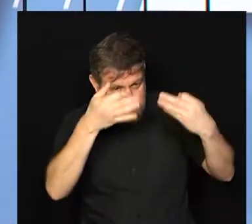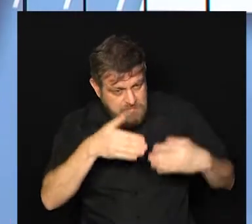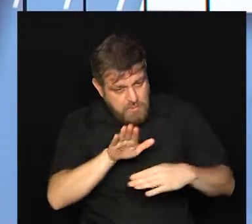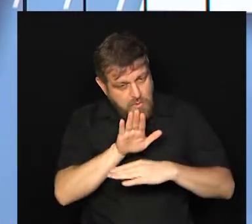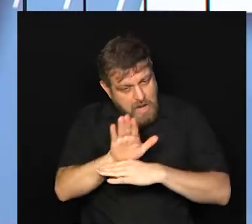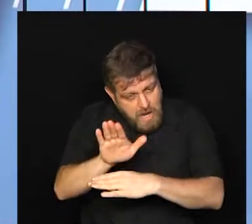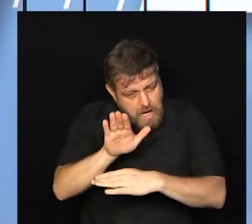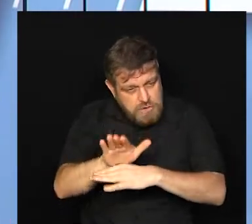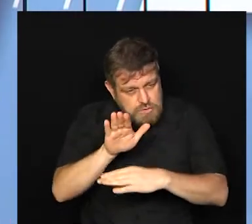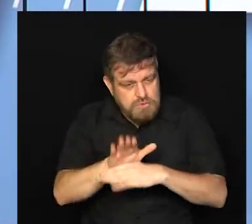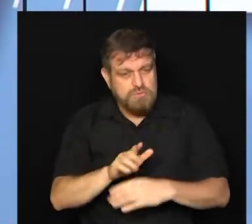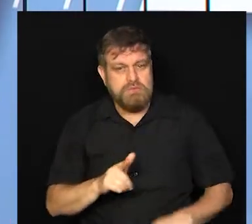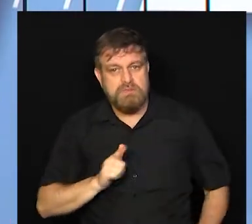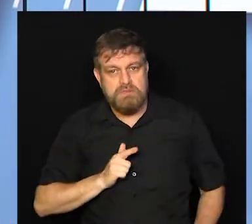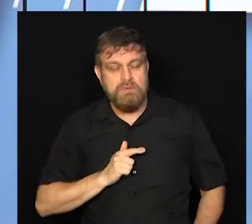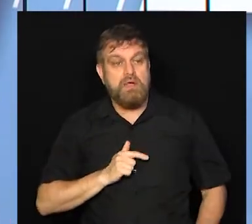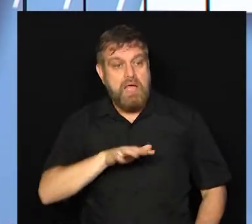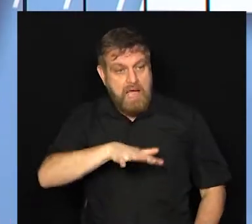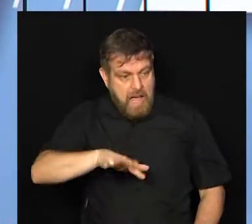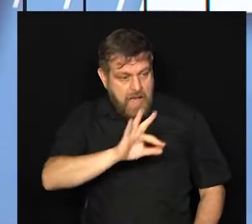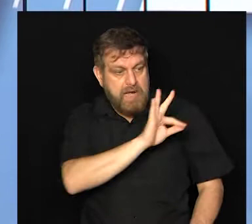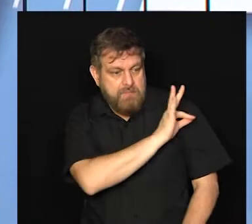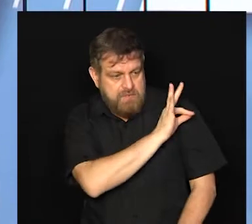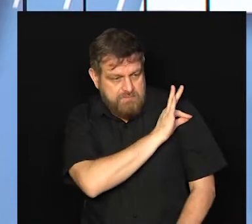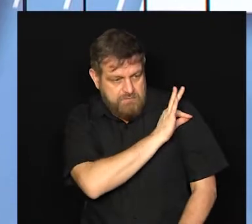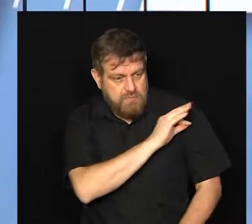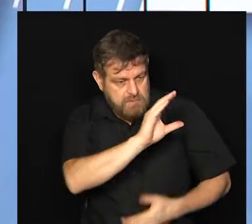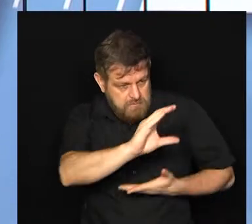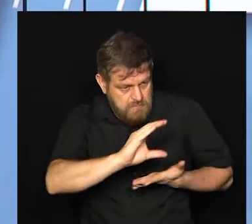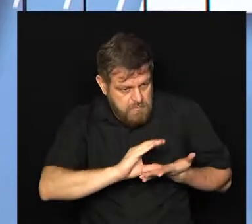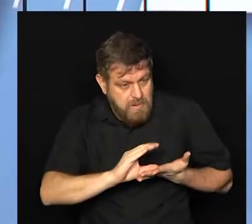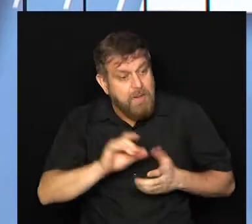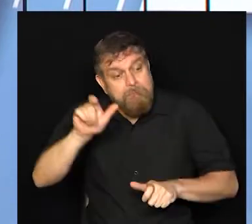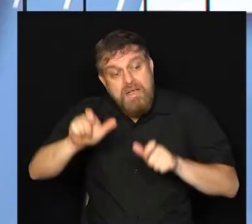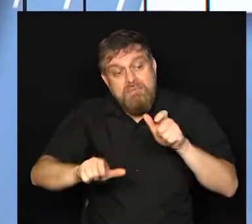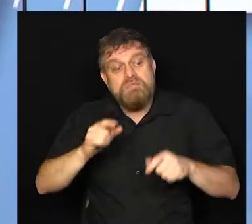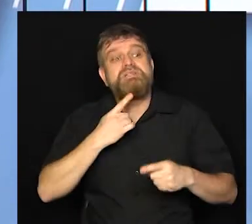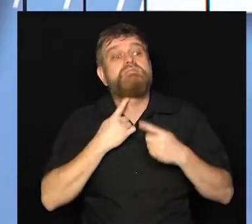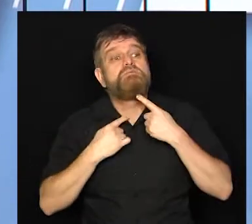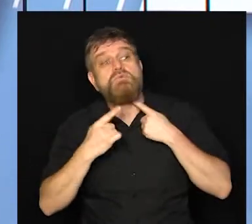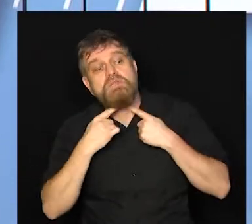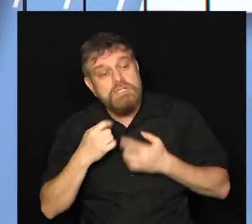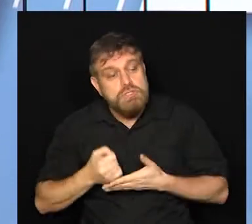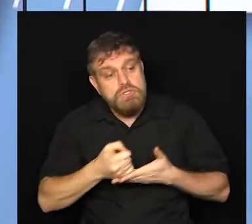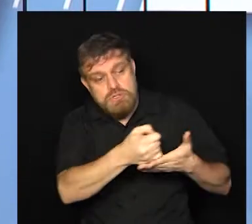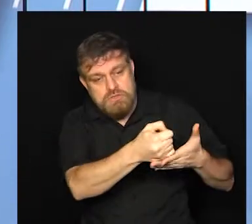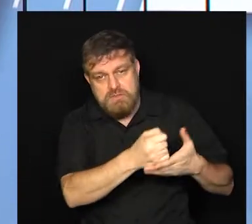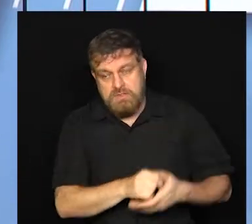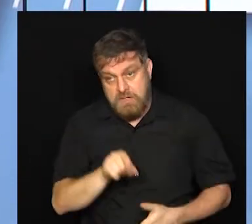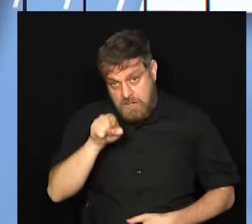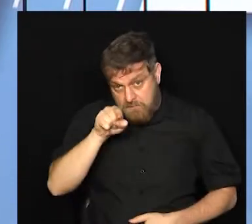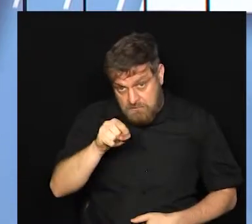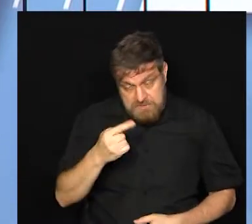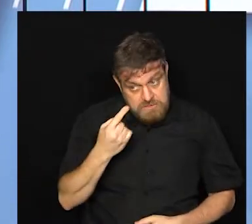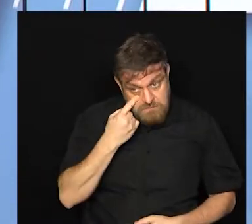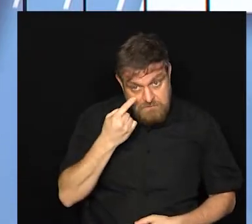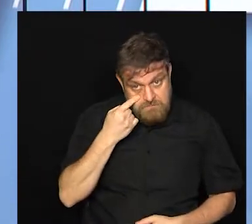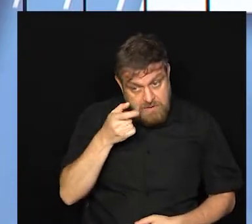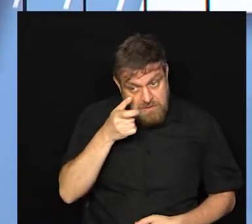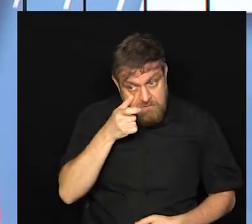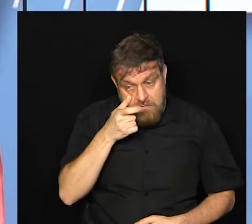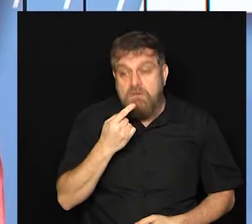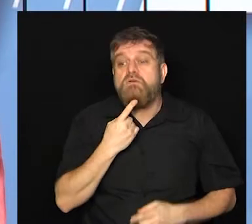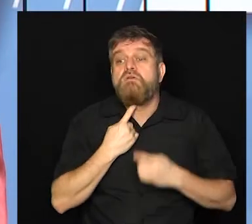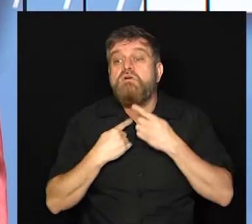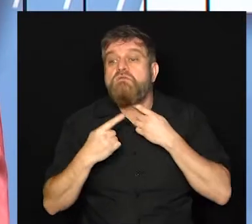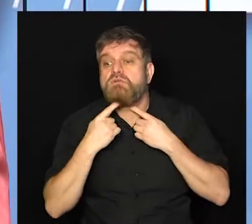vêm recebendo, não só do poder público, mas também de pessoas que querem ajudar. Se por acaso, e é claro, se você estiver nos assistindo, quiser